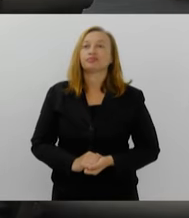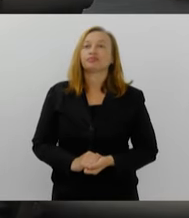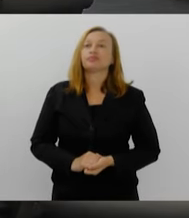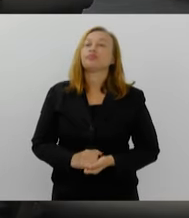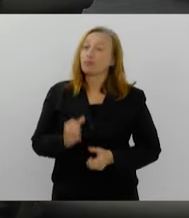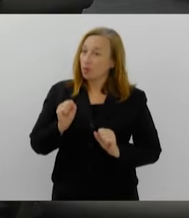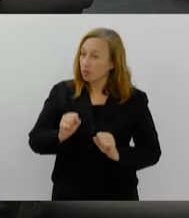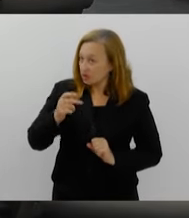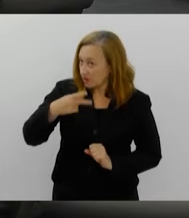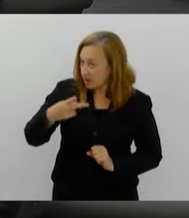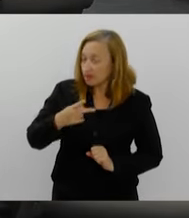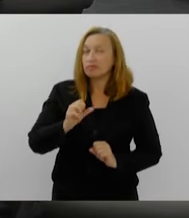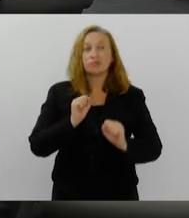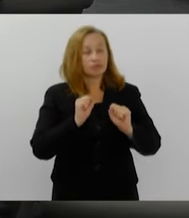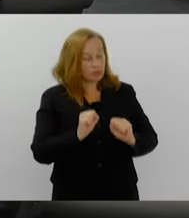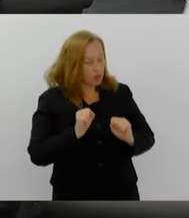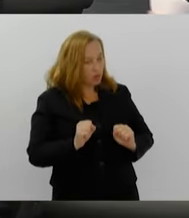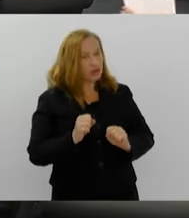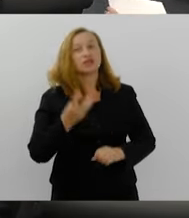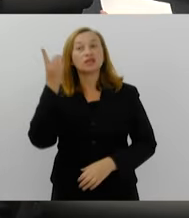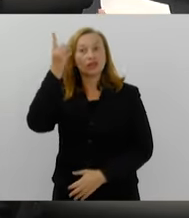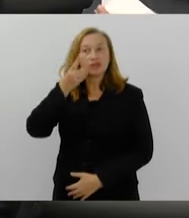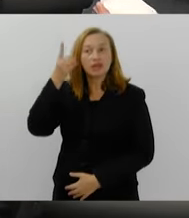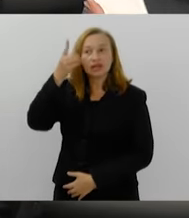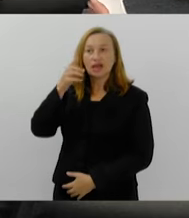com a palavra? Com a palavra, obrigado. Deputado.